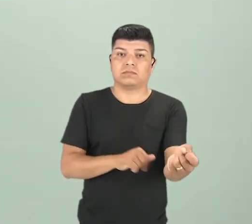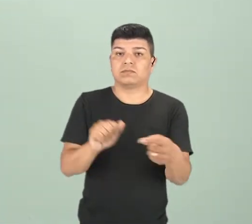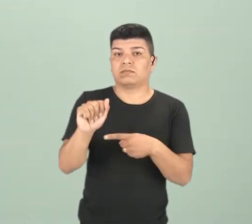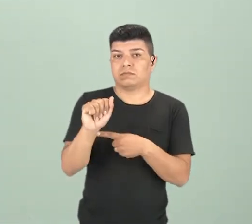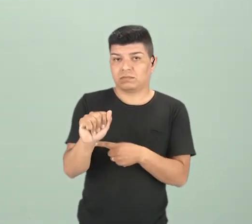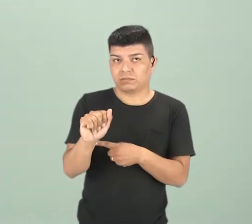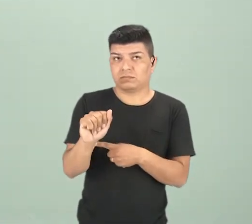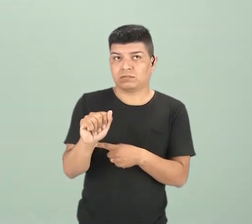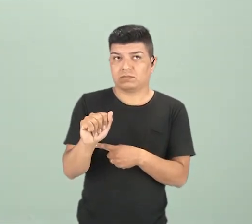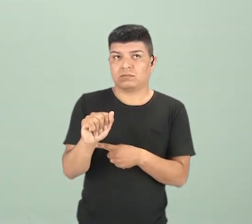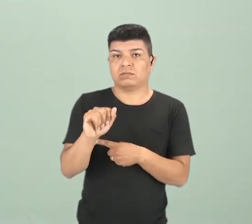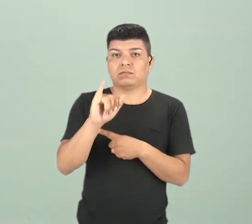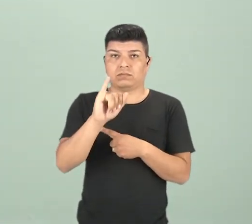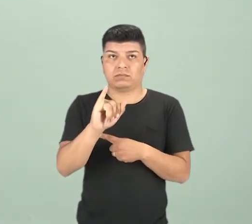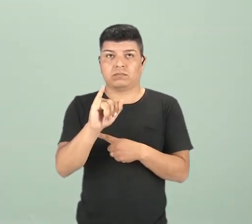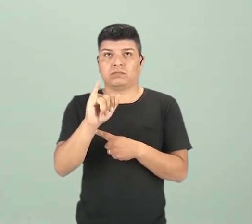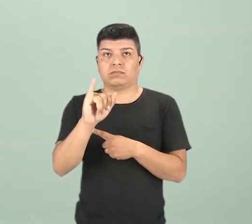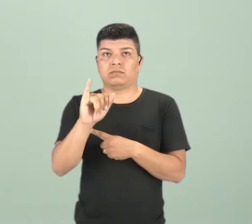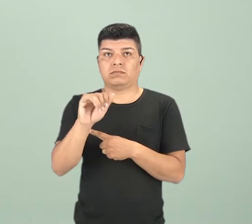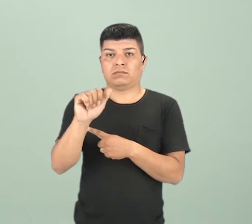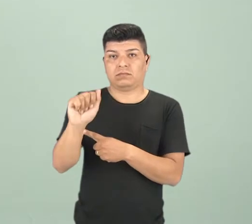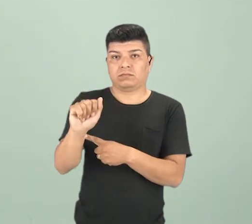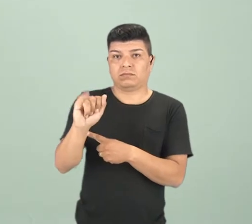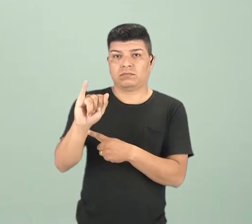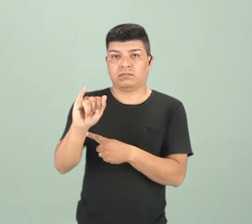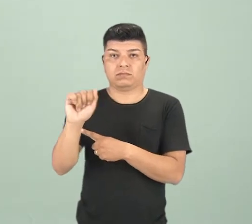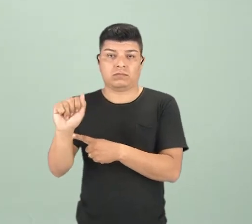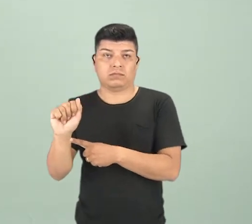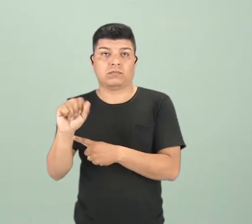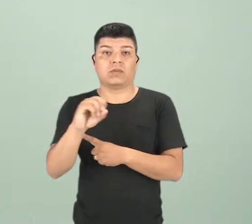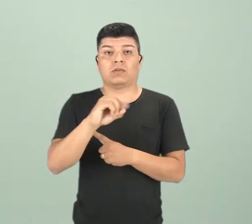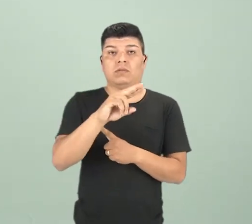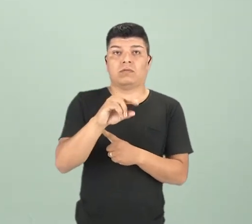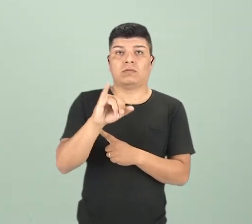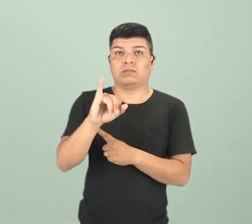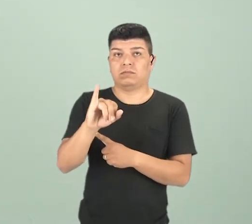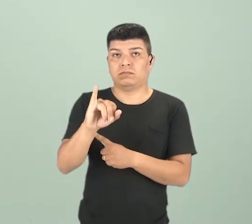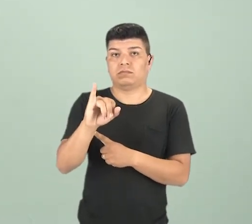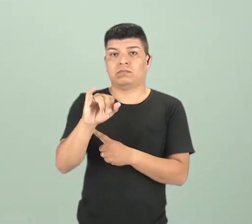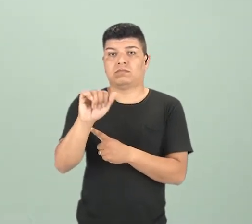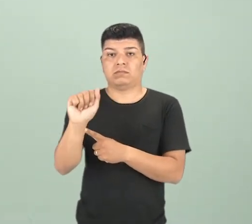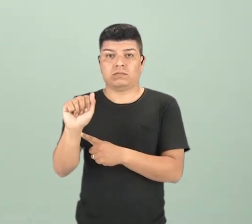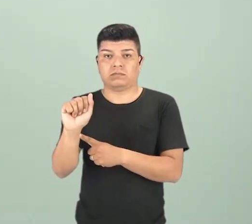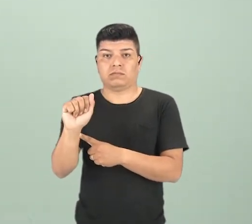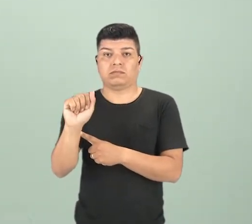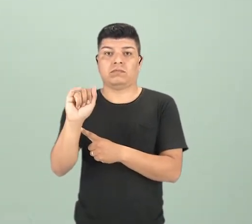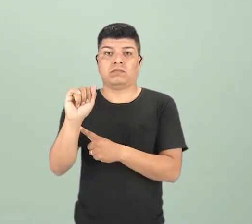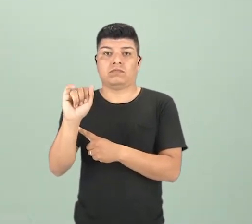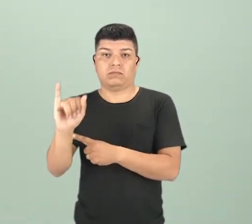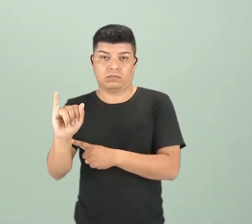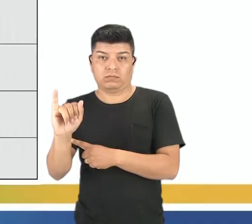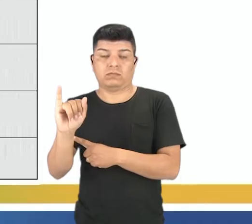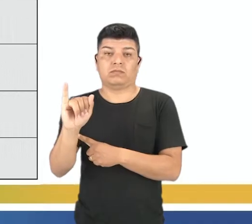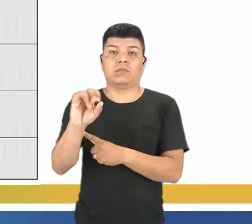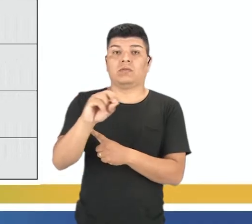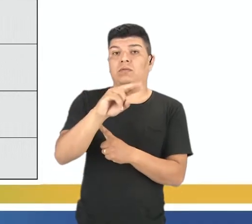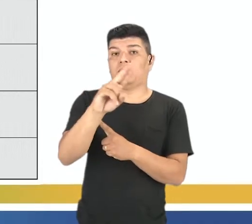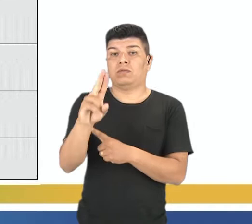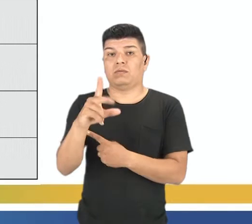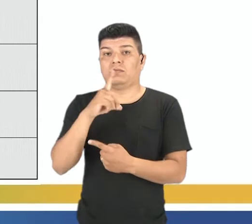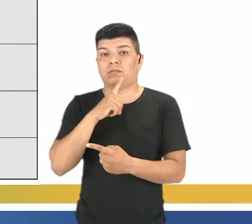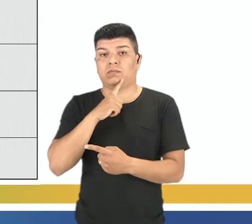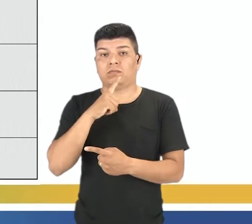ser Izinho, Azão, ou ele vai ser Izinho, Azão, Izinho. Né? Ou ele vai